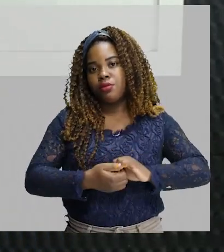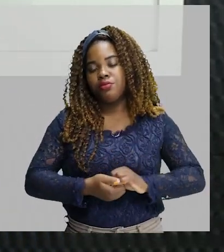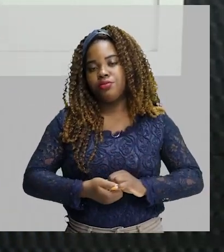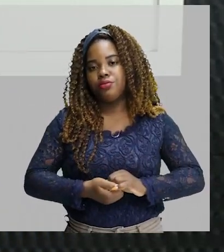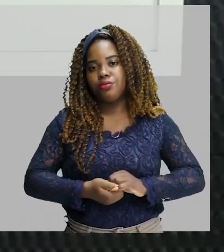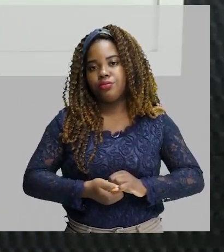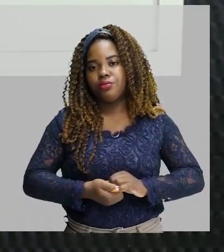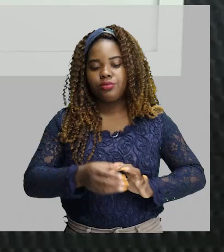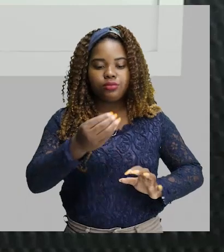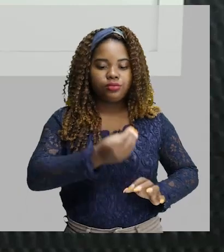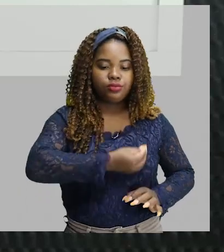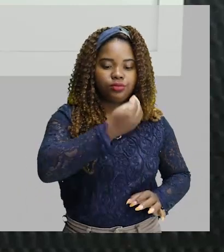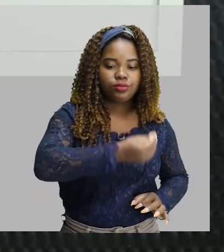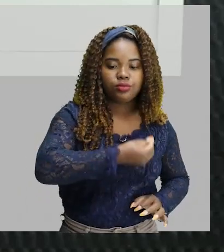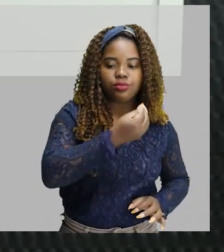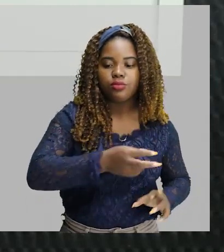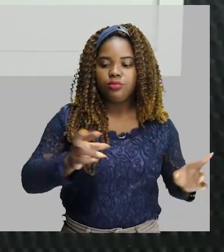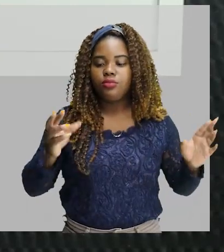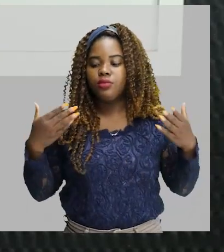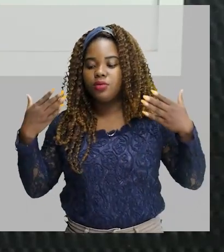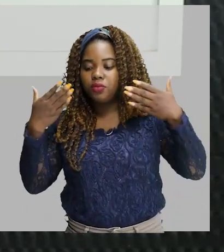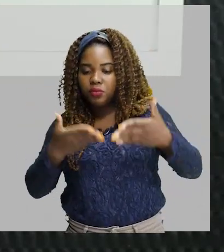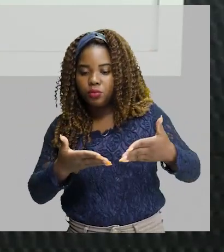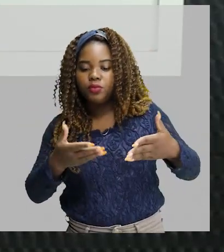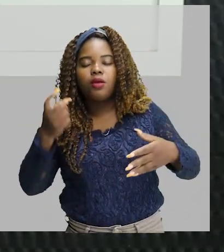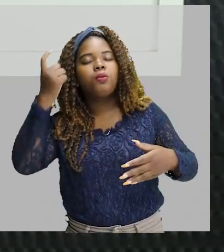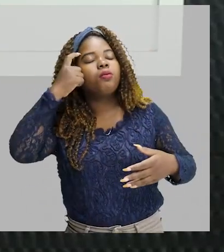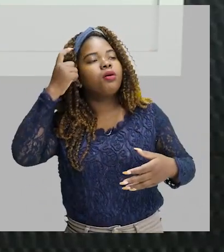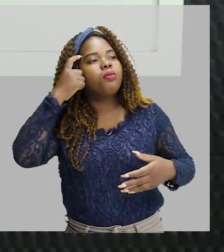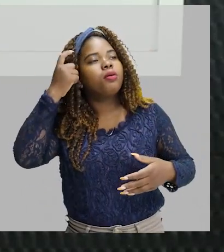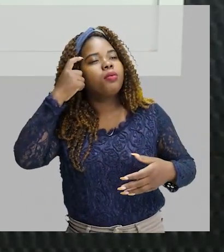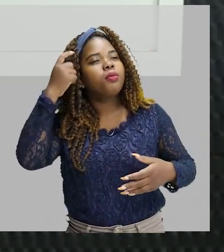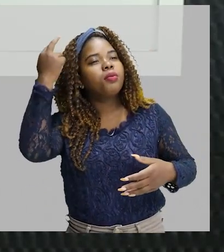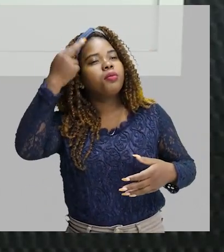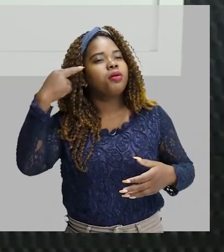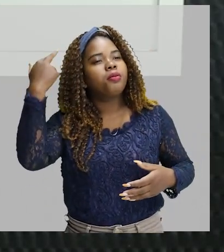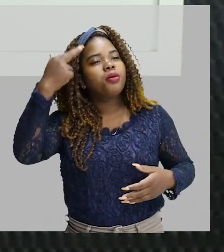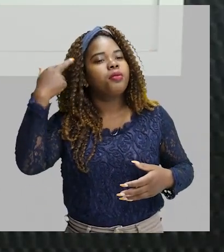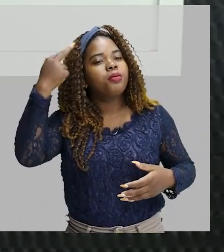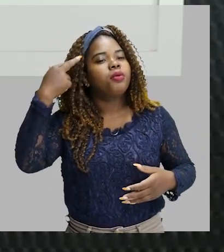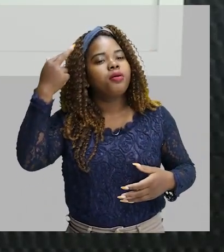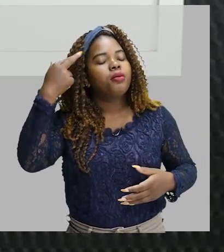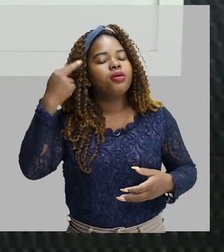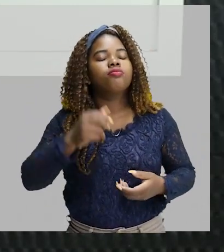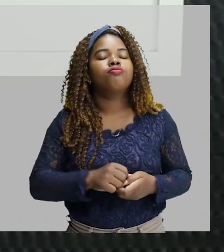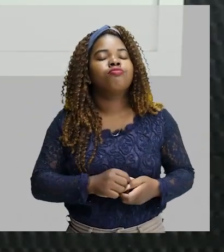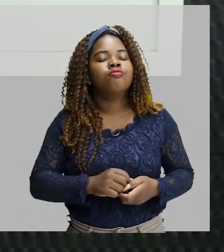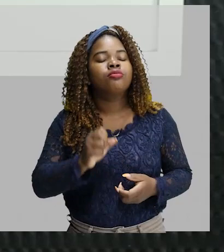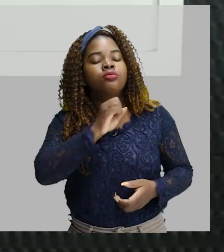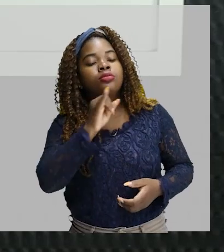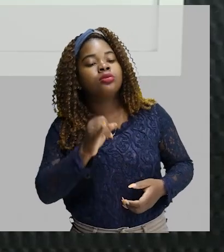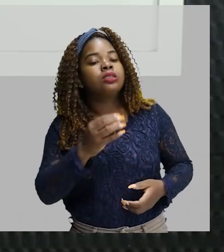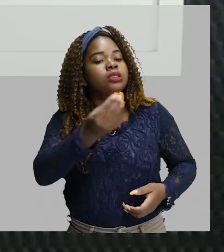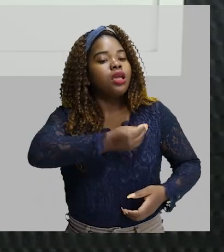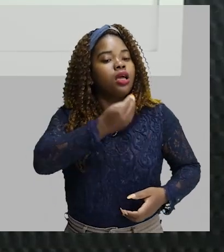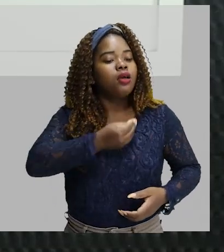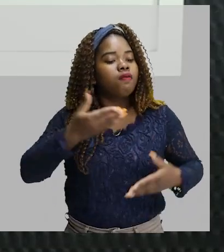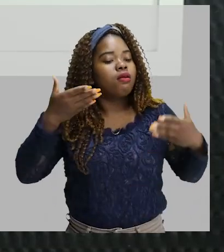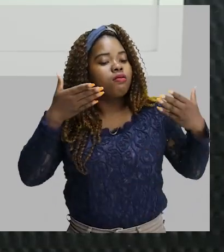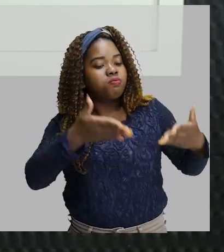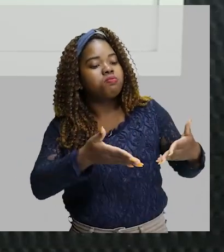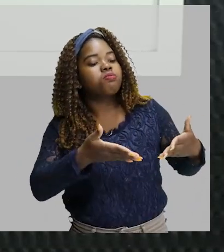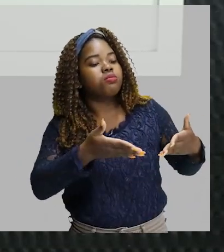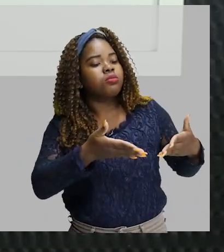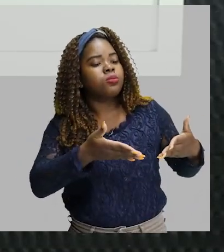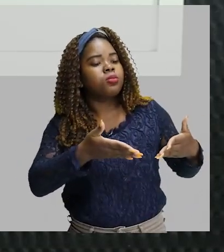a existência como foco do meu pensamento, daí o nome existencialismo. E se a existência é o grande foco, esse